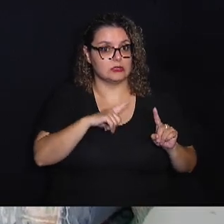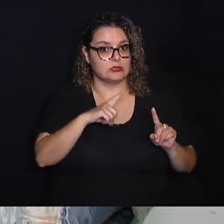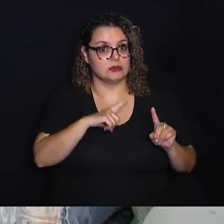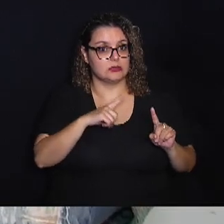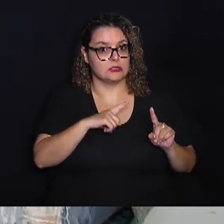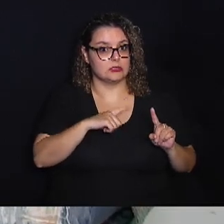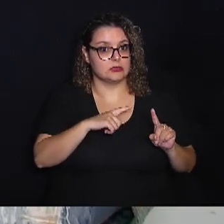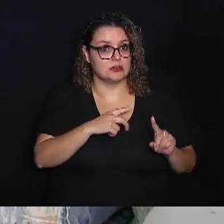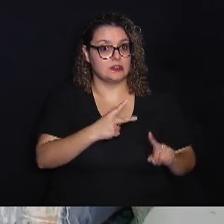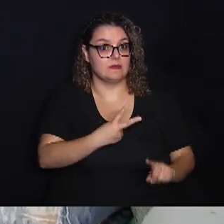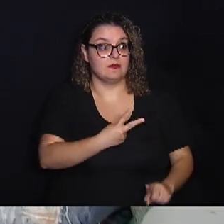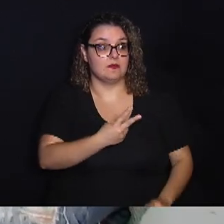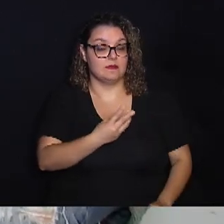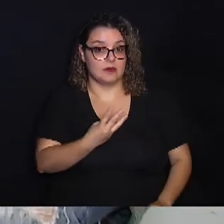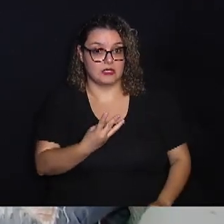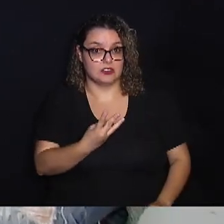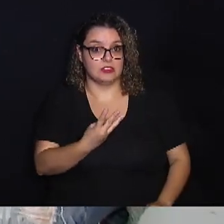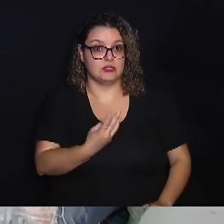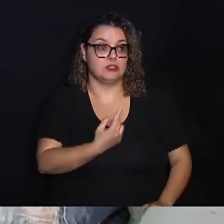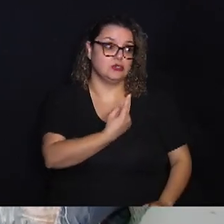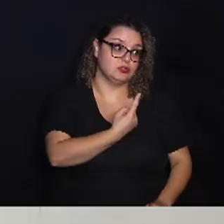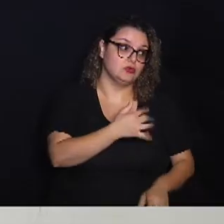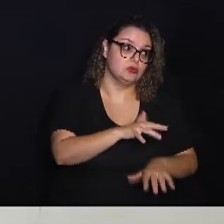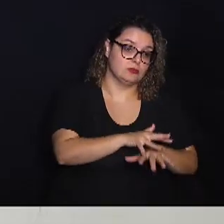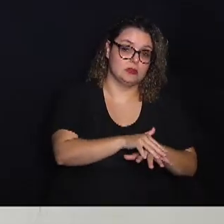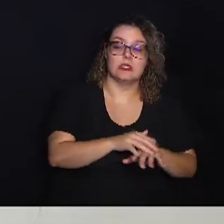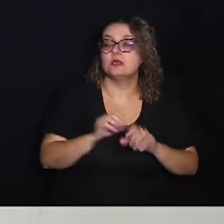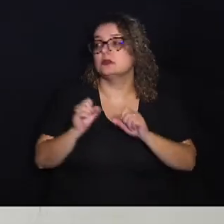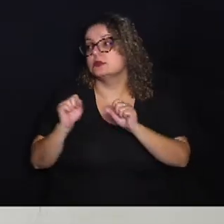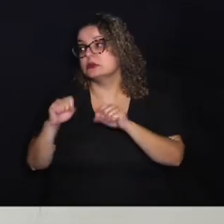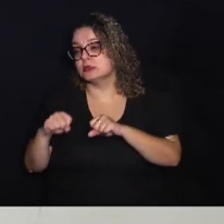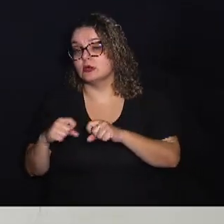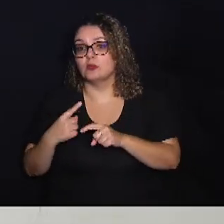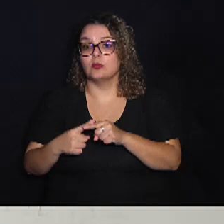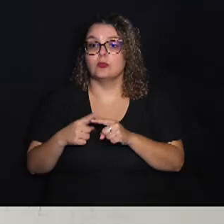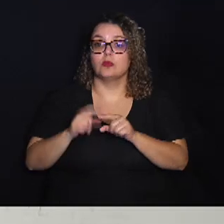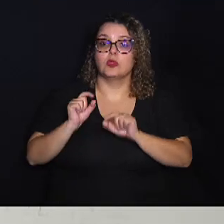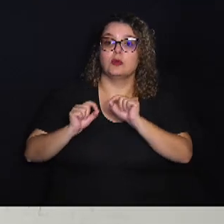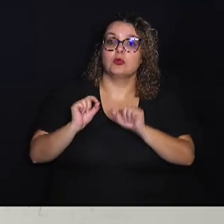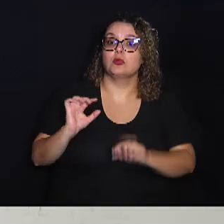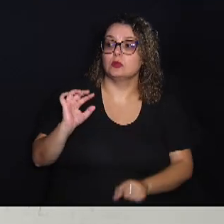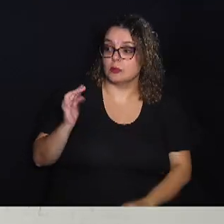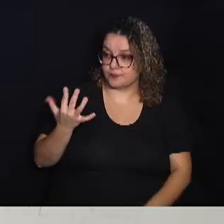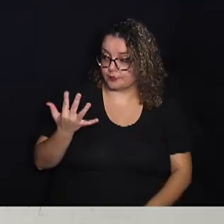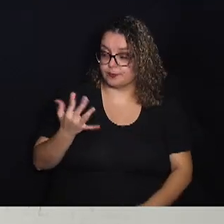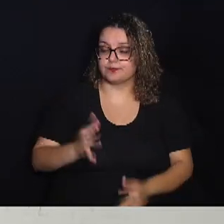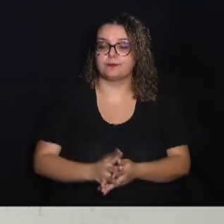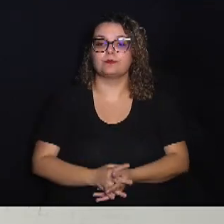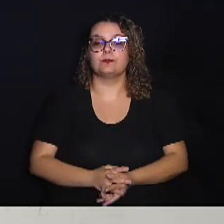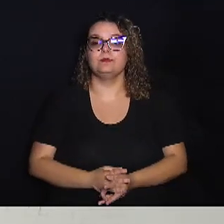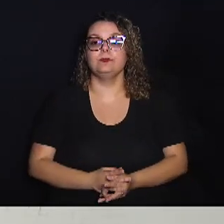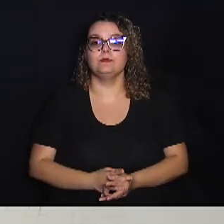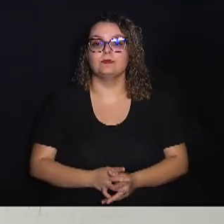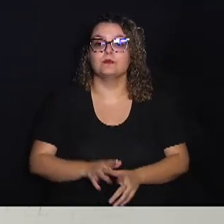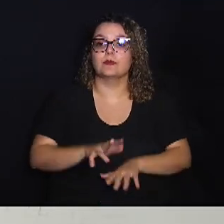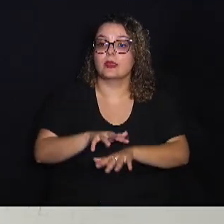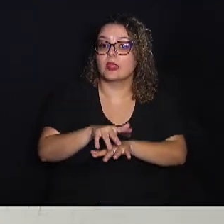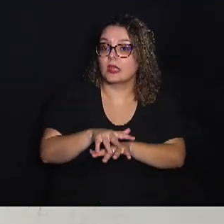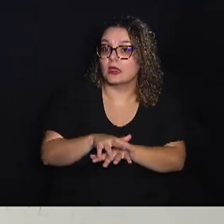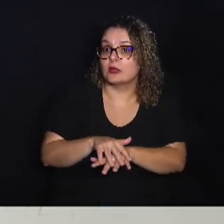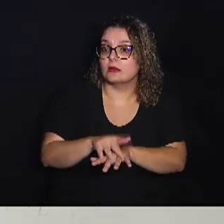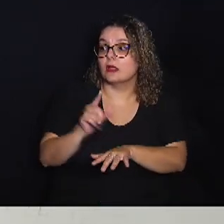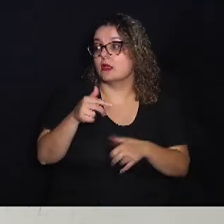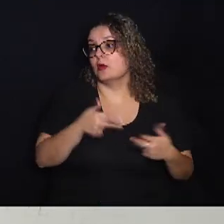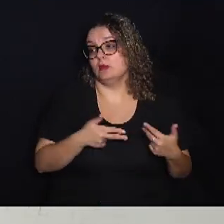vezes, 23 de um em braille, né? Sim, porque o que acontece? A escrita braille, ela é um